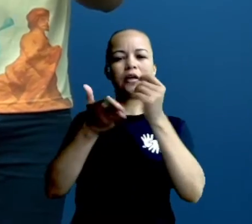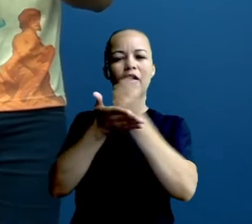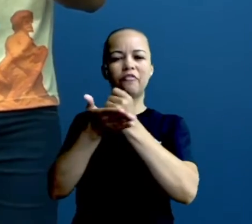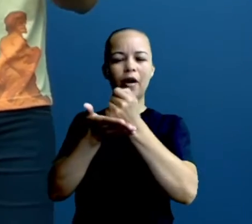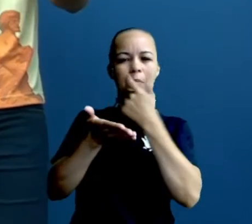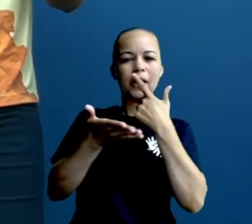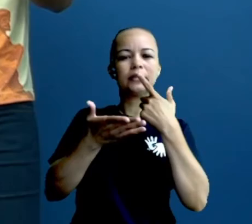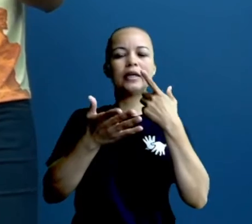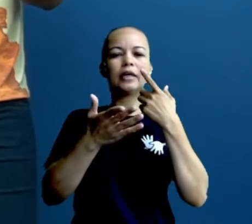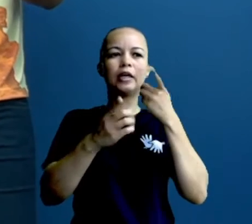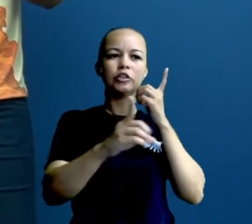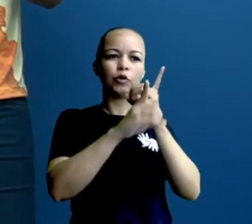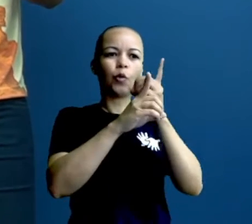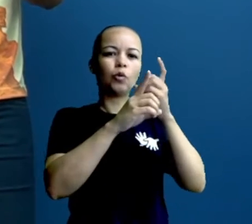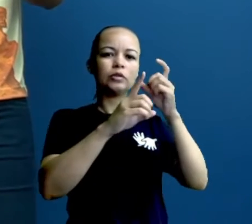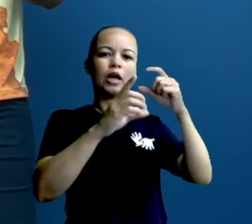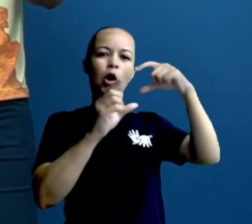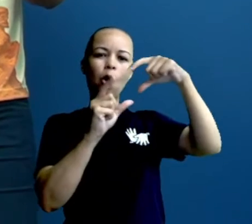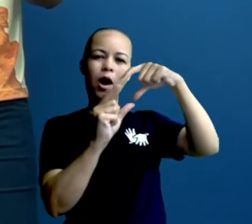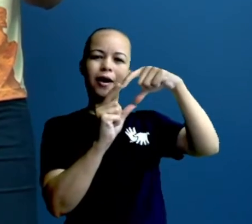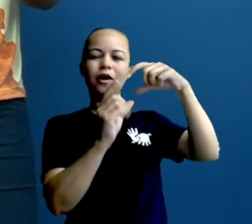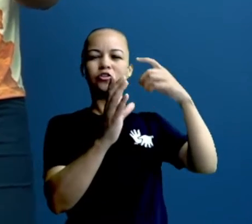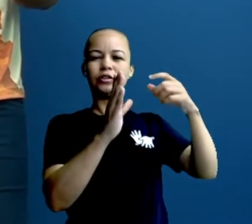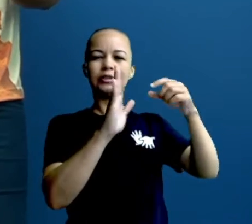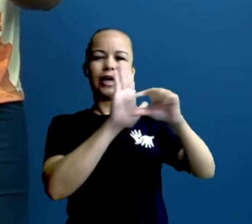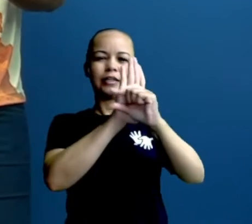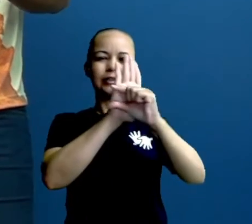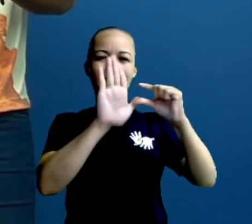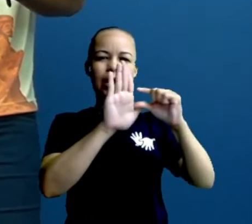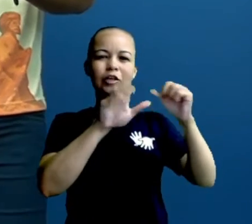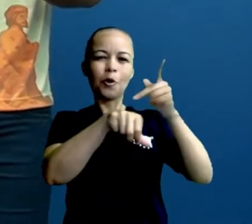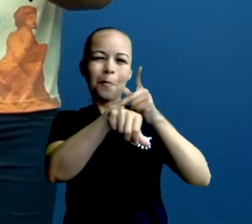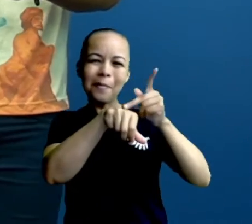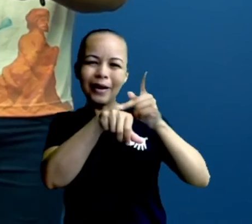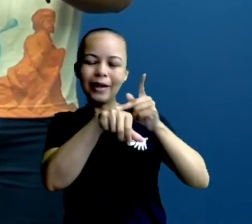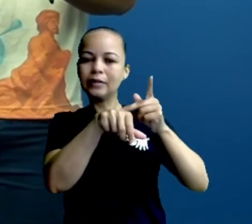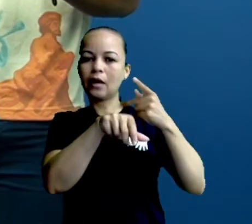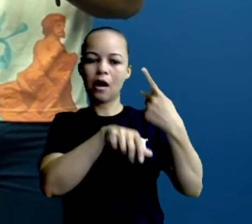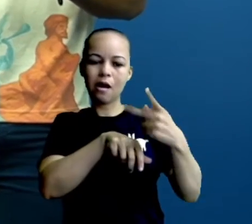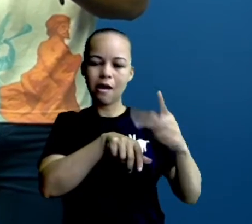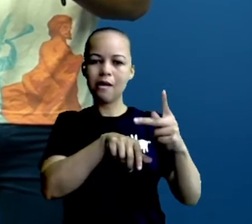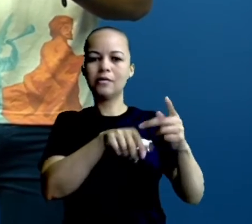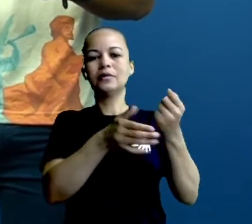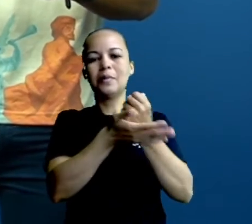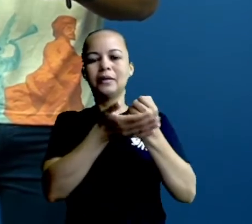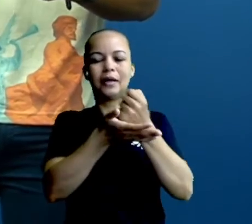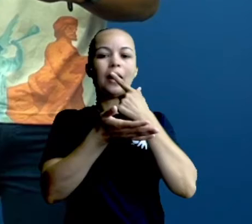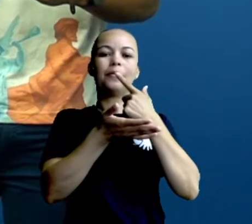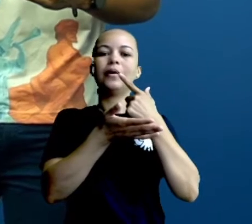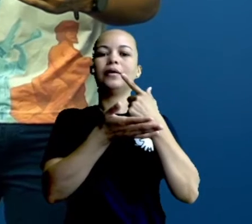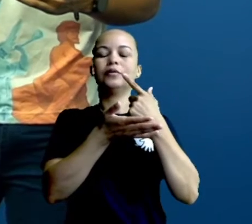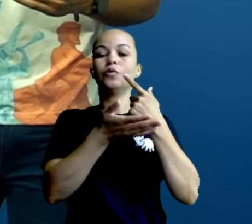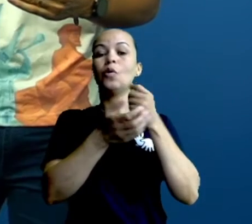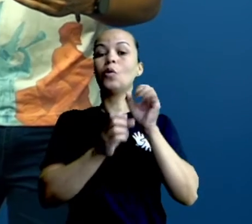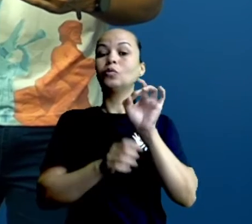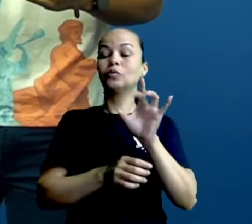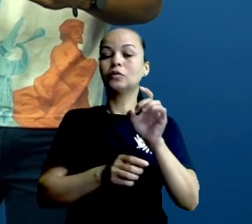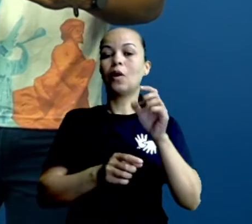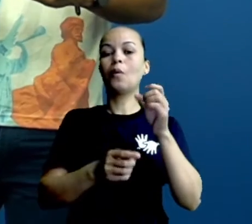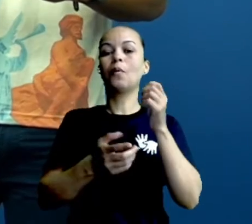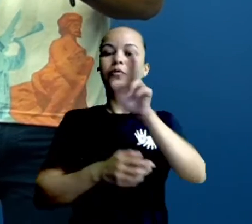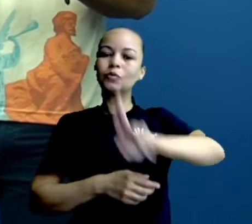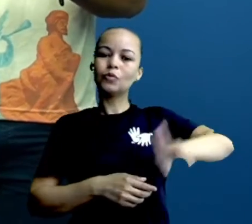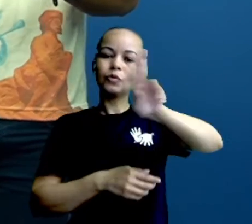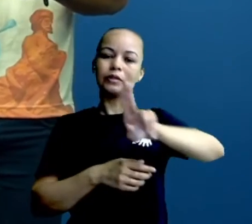medicamento que na caixinha dele a gente tem aquela tarja preta, significa dizer que esse medicamento é um medicamento que só pode